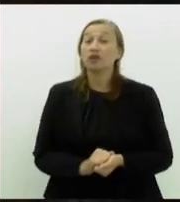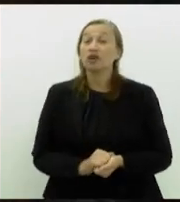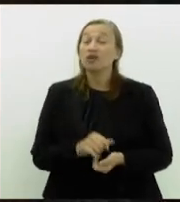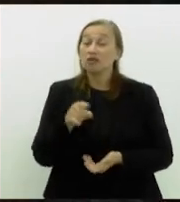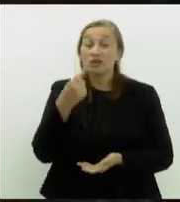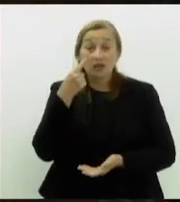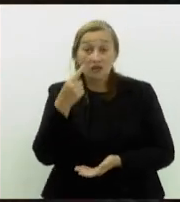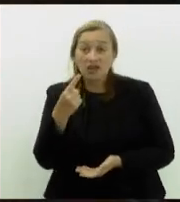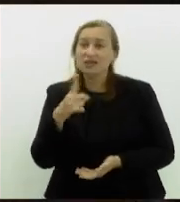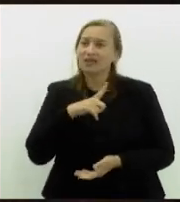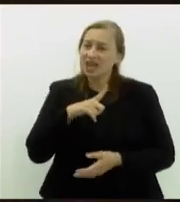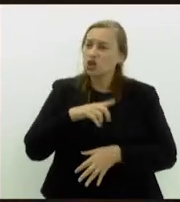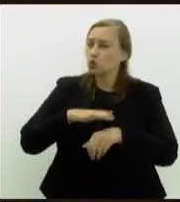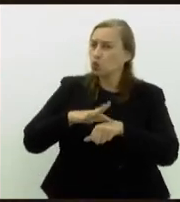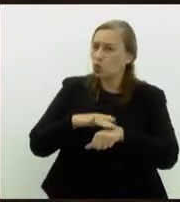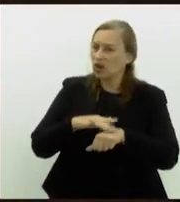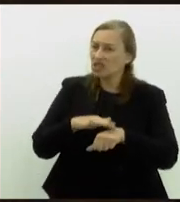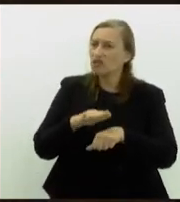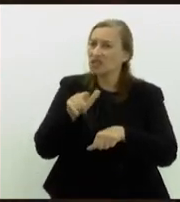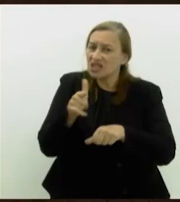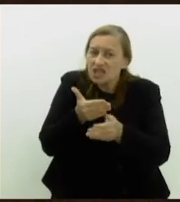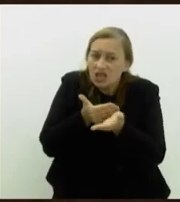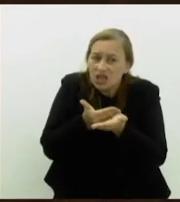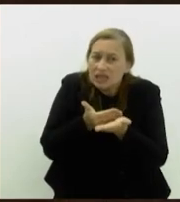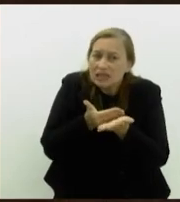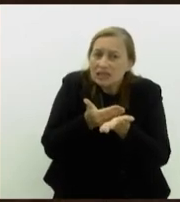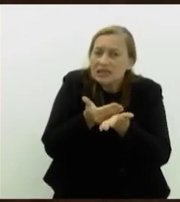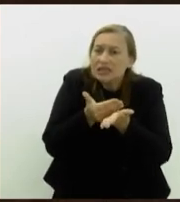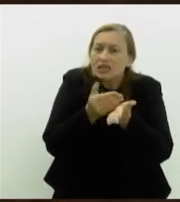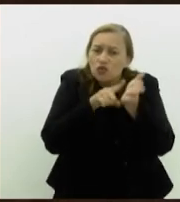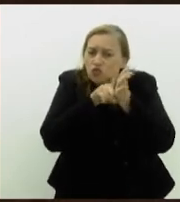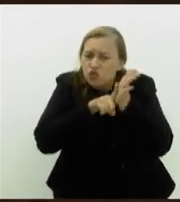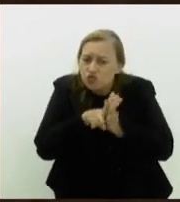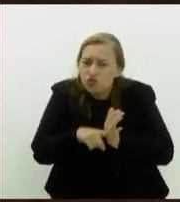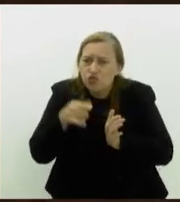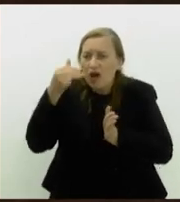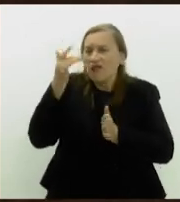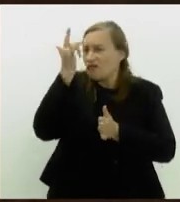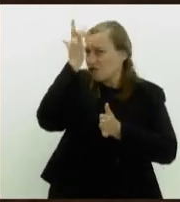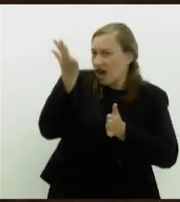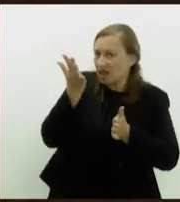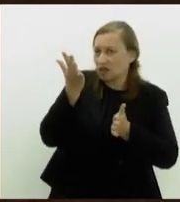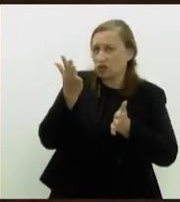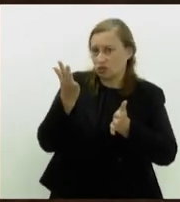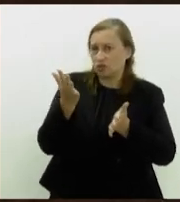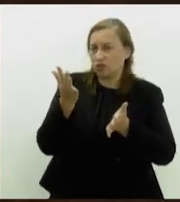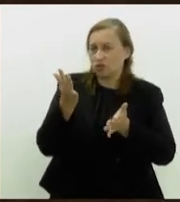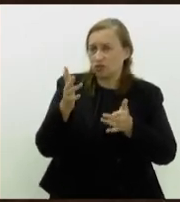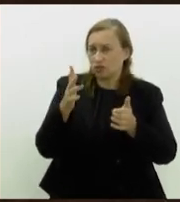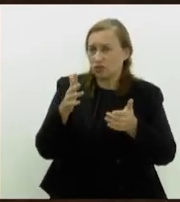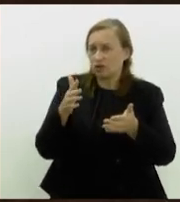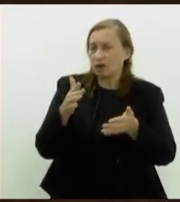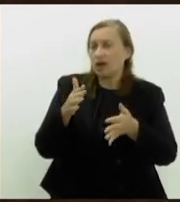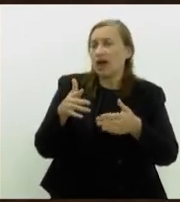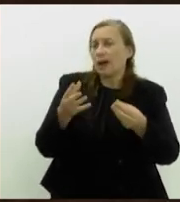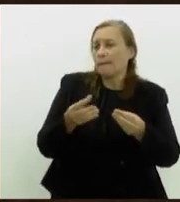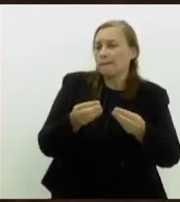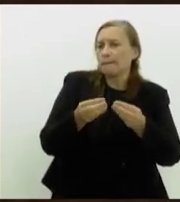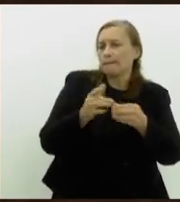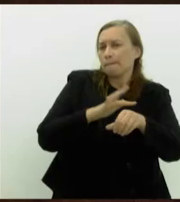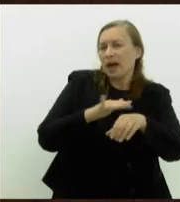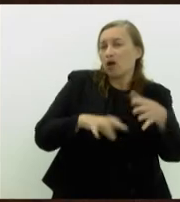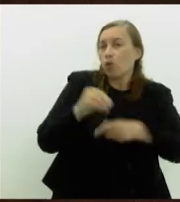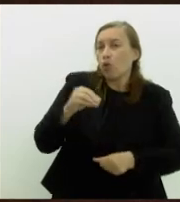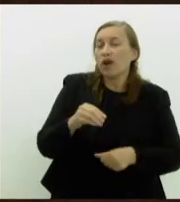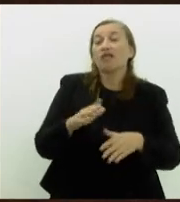tiver alguma doença, você pega ela no início, é muito mais fácil combater, né? O dano colateral é menor, o dano até